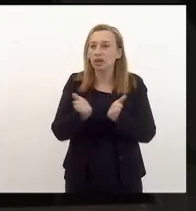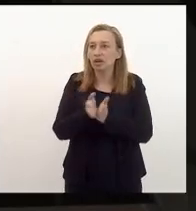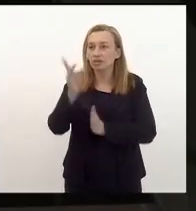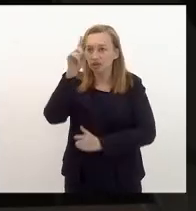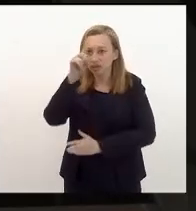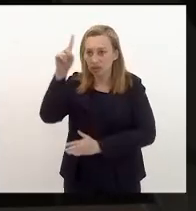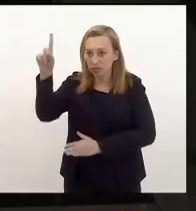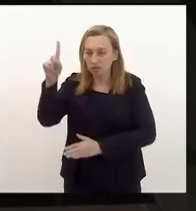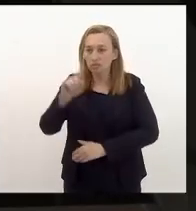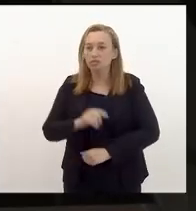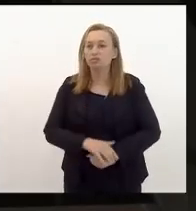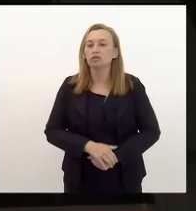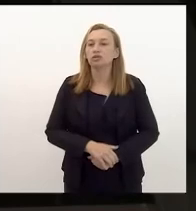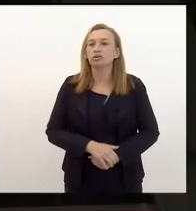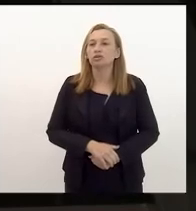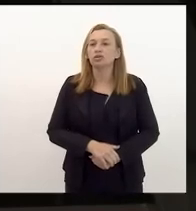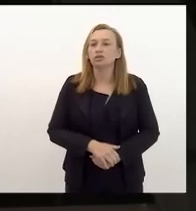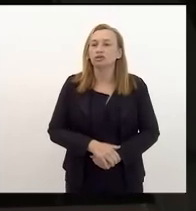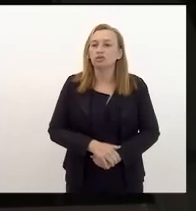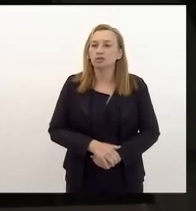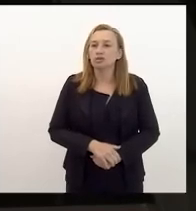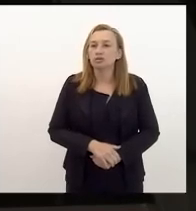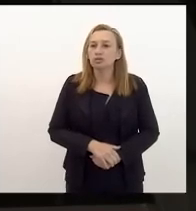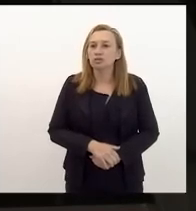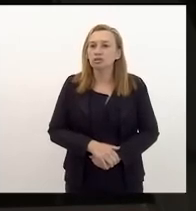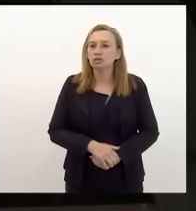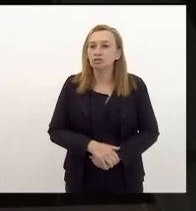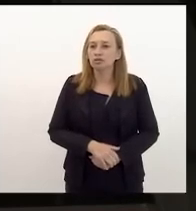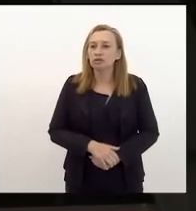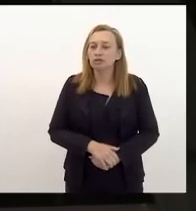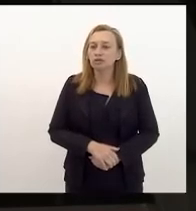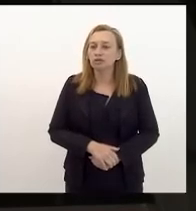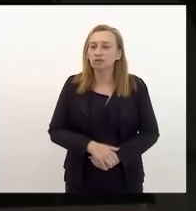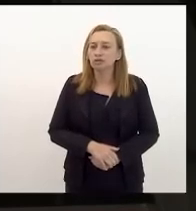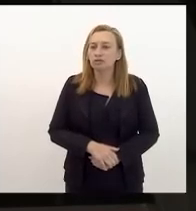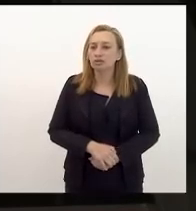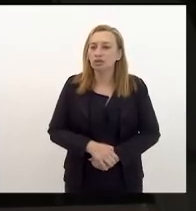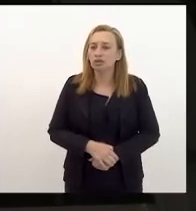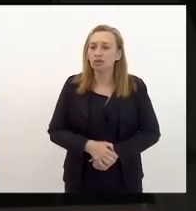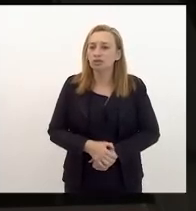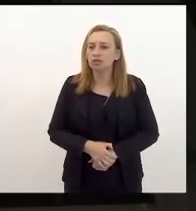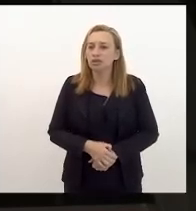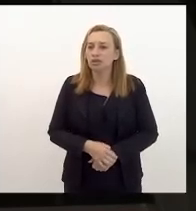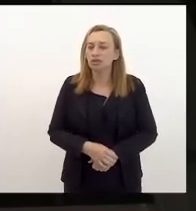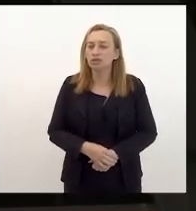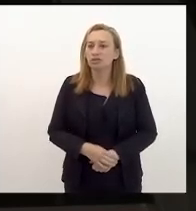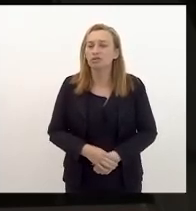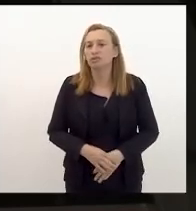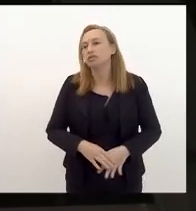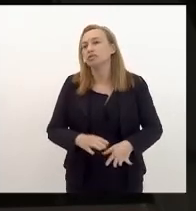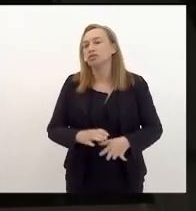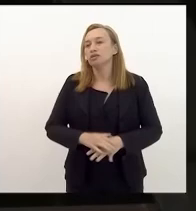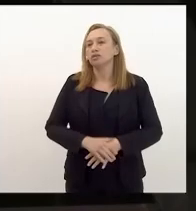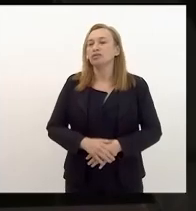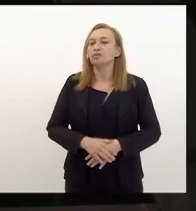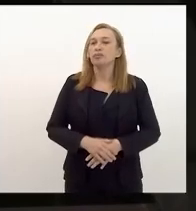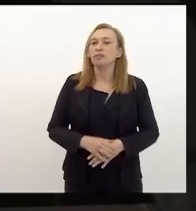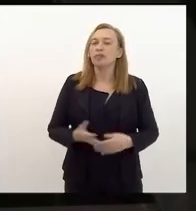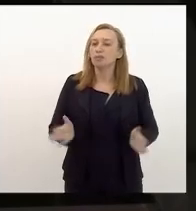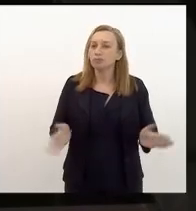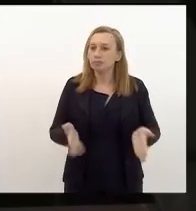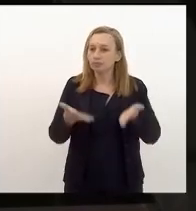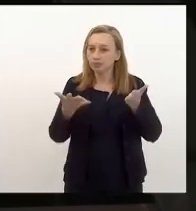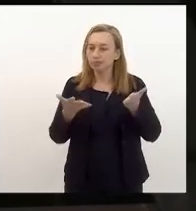e o povo começou a ter uma comunhão mais fervorosa, e isso resultou na motivação, né,